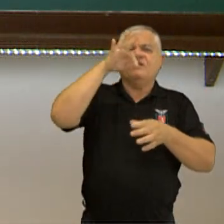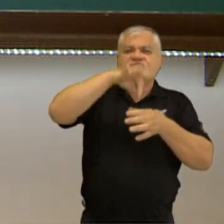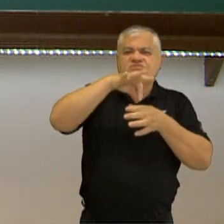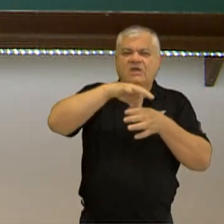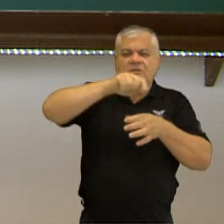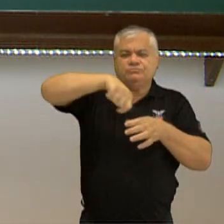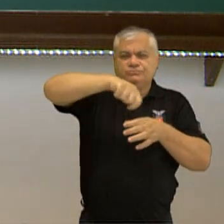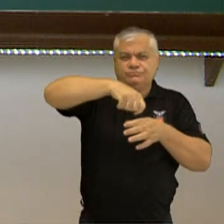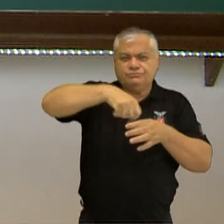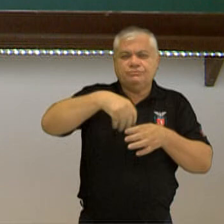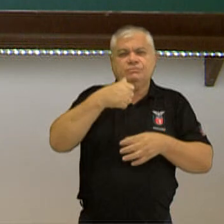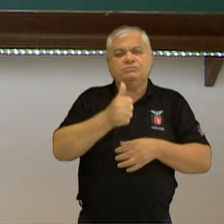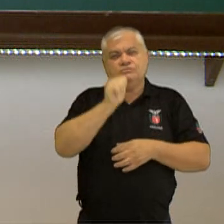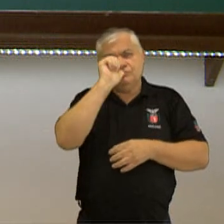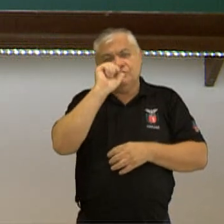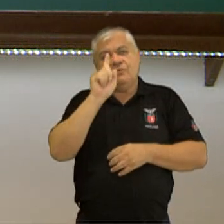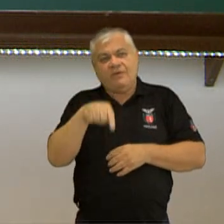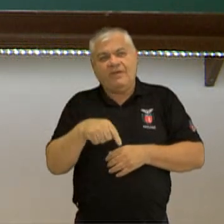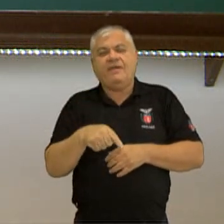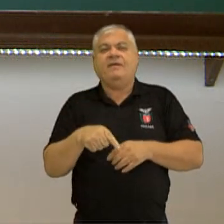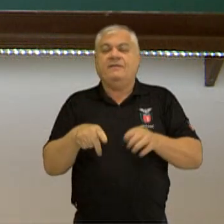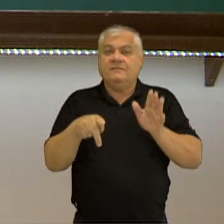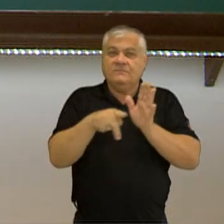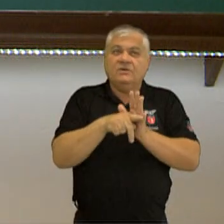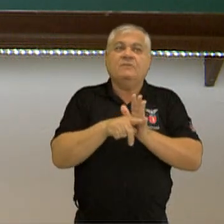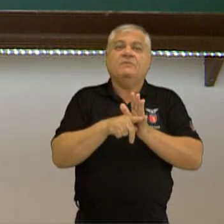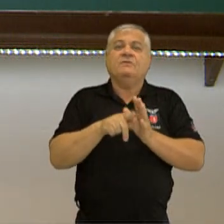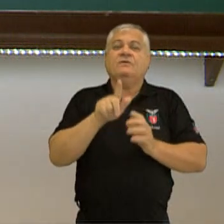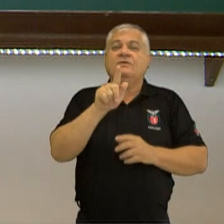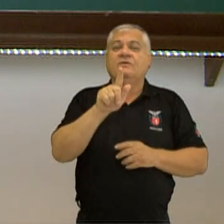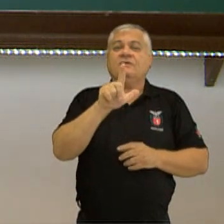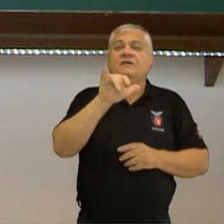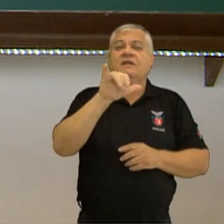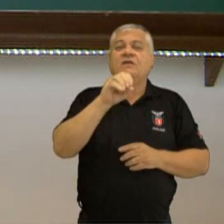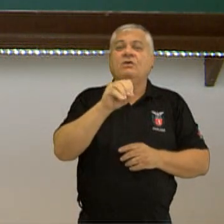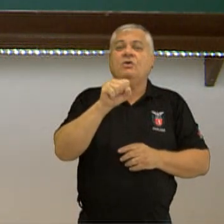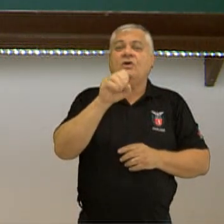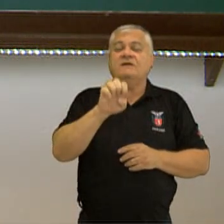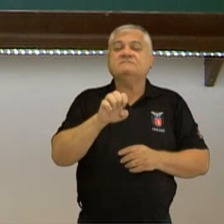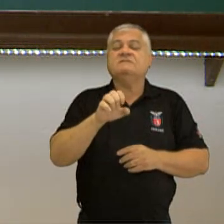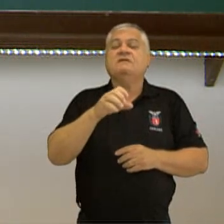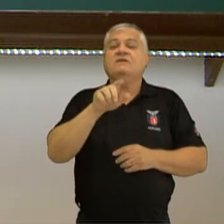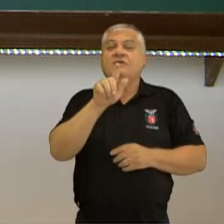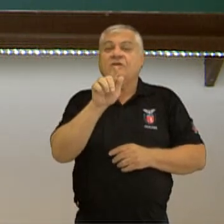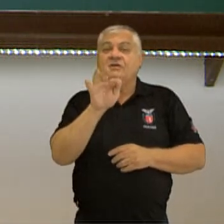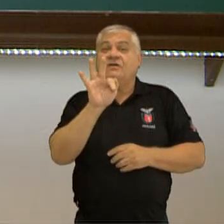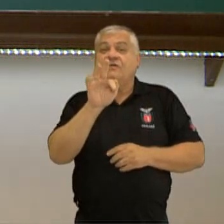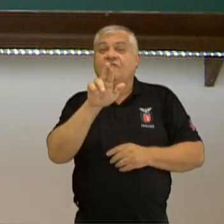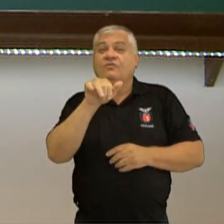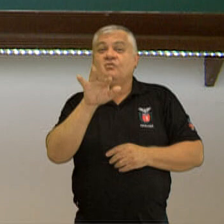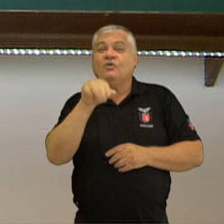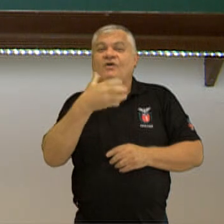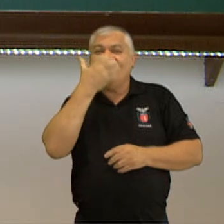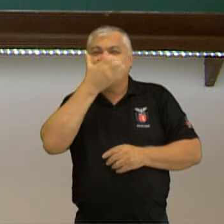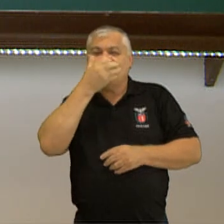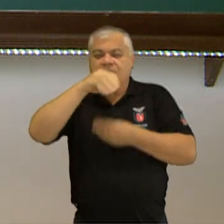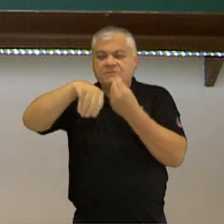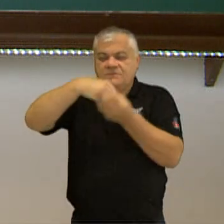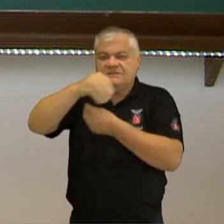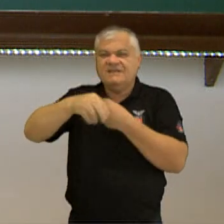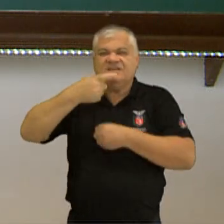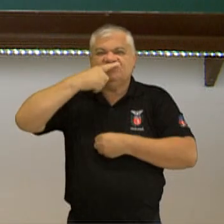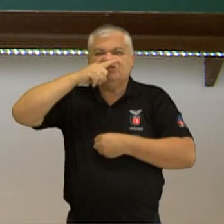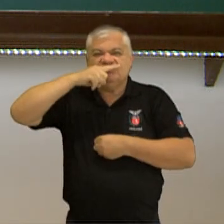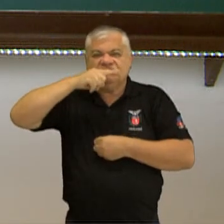suco. Ele é formado por glicose mais frutose. E ele está bem representado ali na cana de açúcar e também